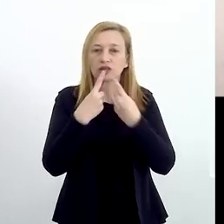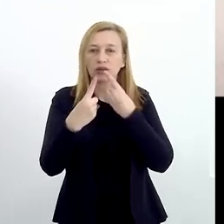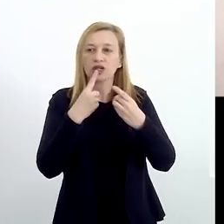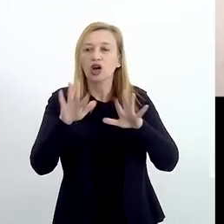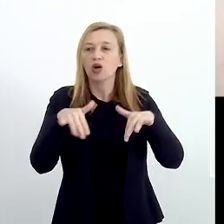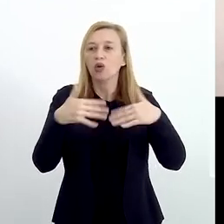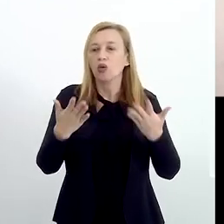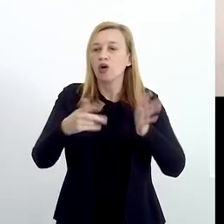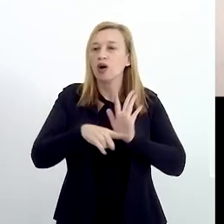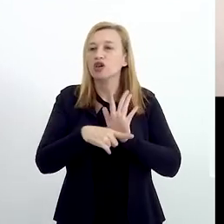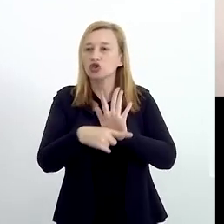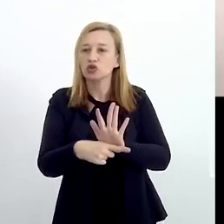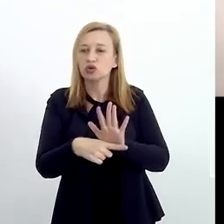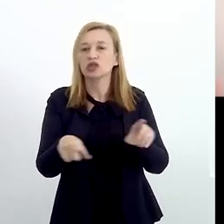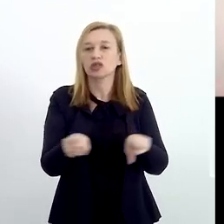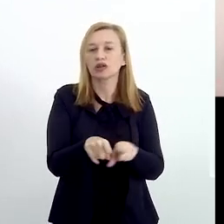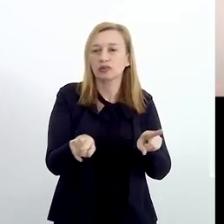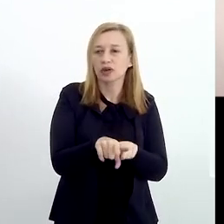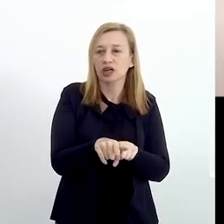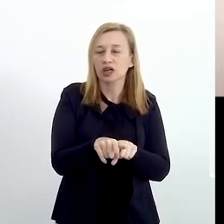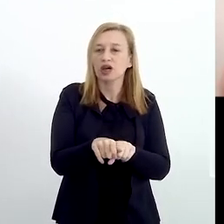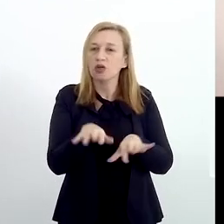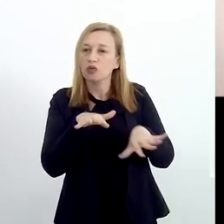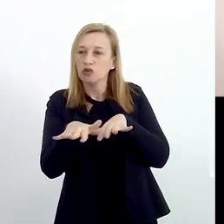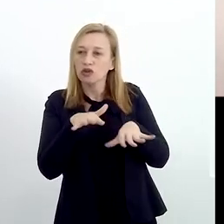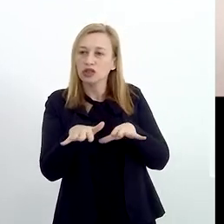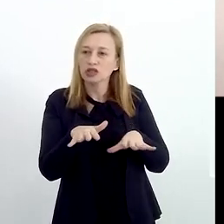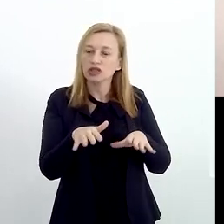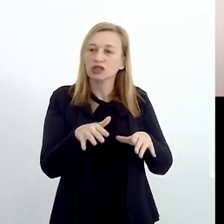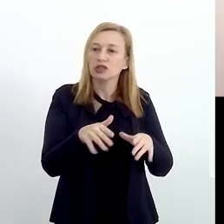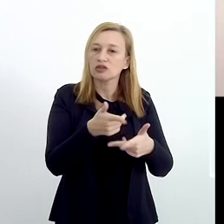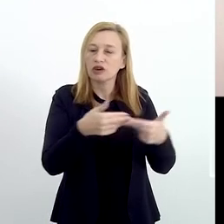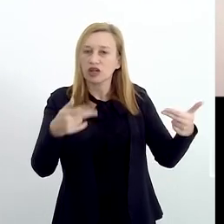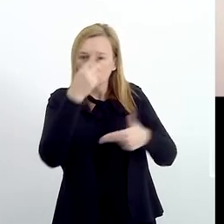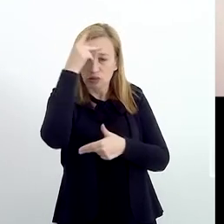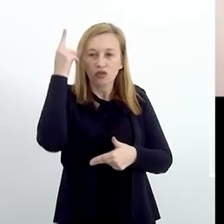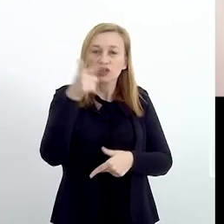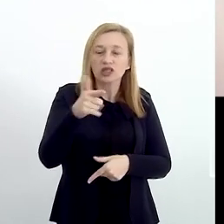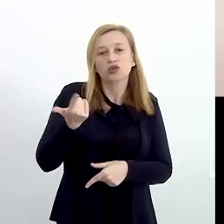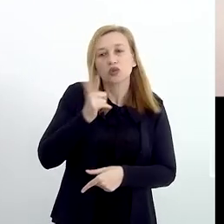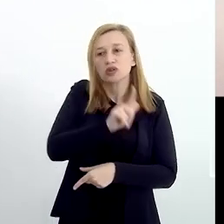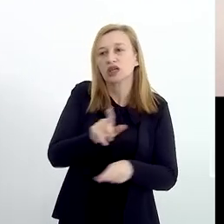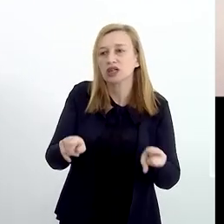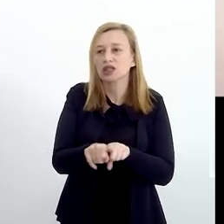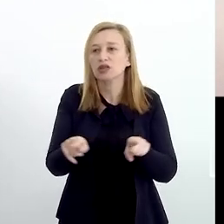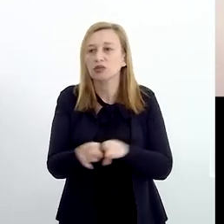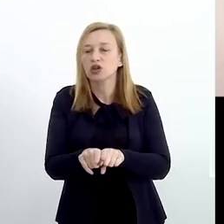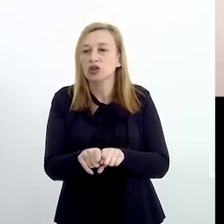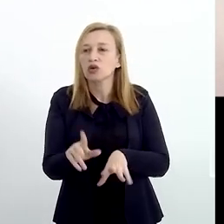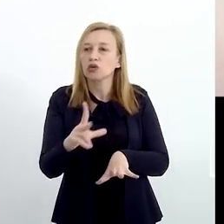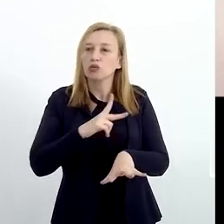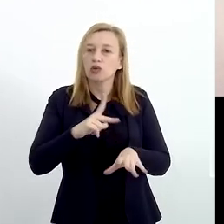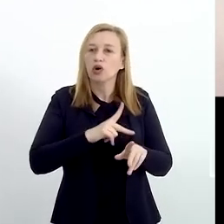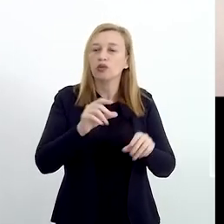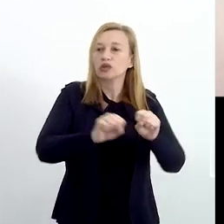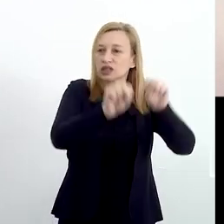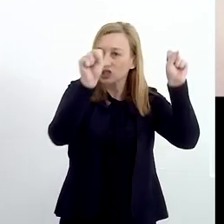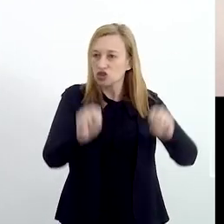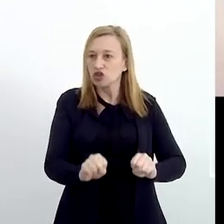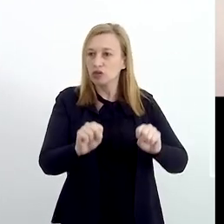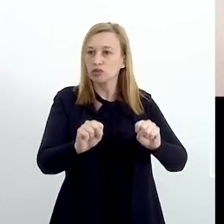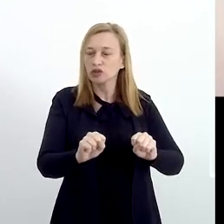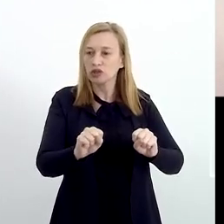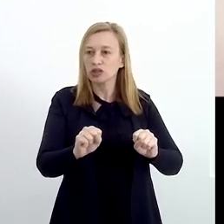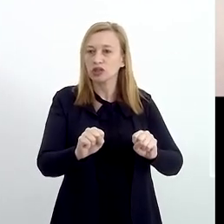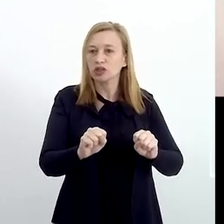debate e qual é a contribuição também que ao mobilizar tão presentes né se conseguem também trazer ao próprio sistema que tem